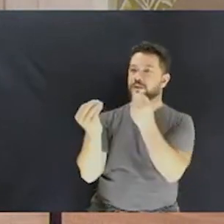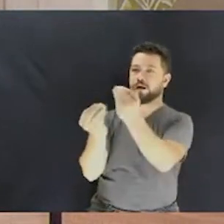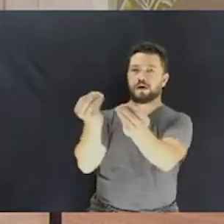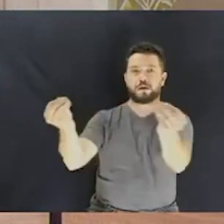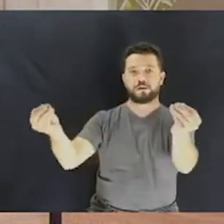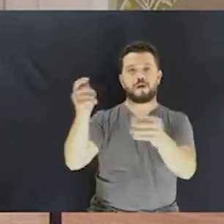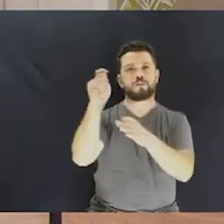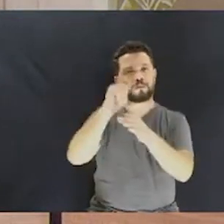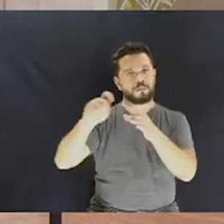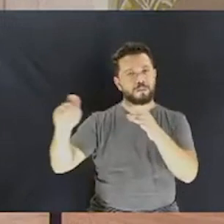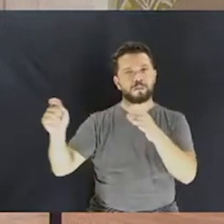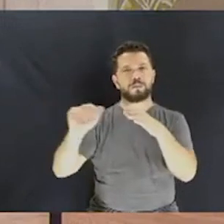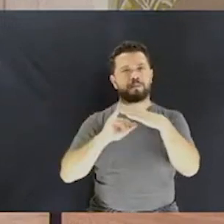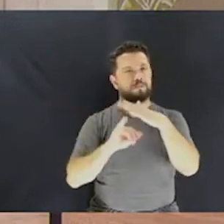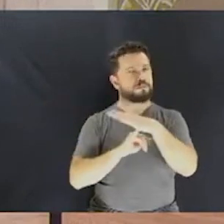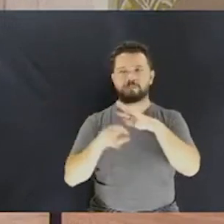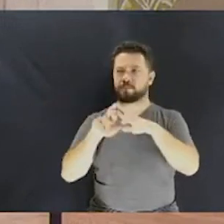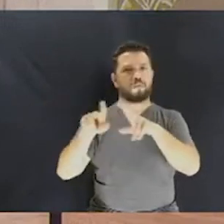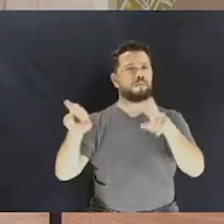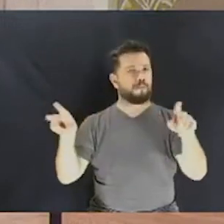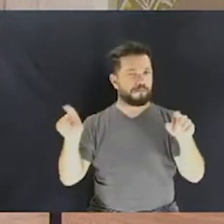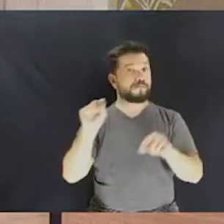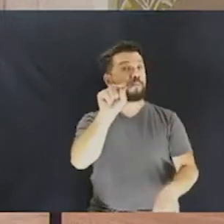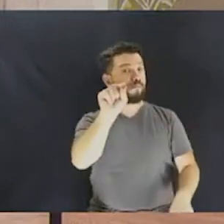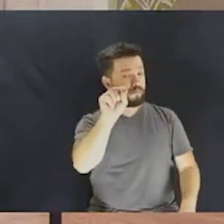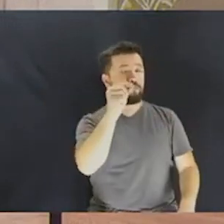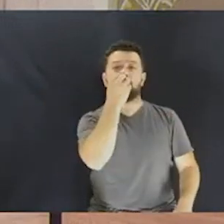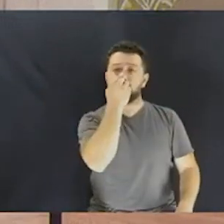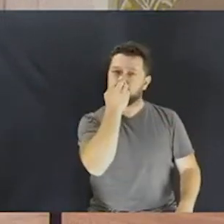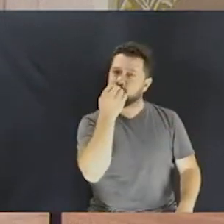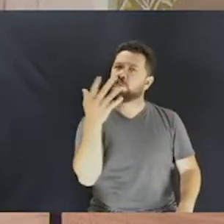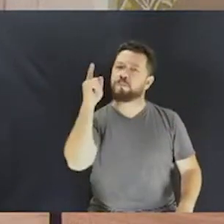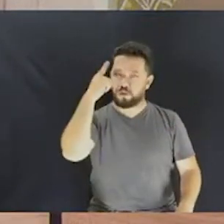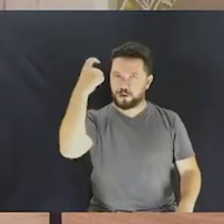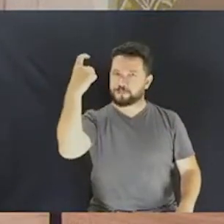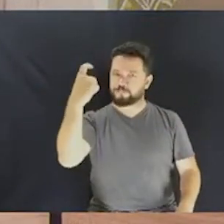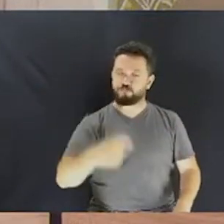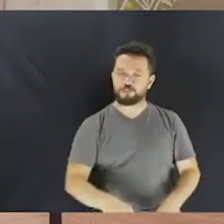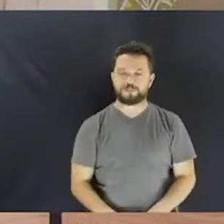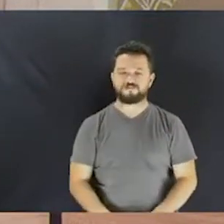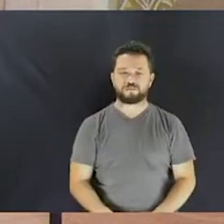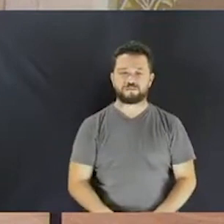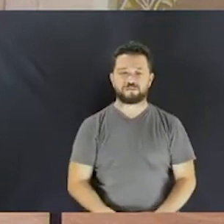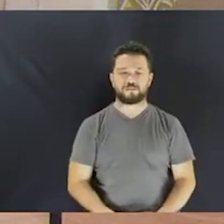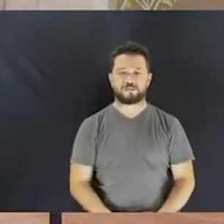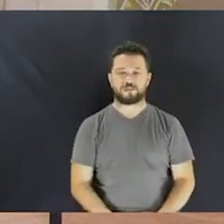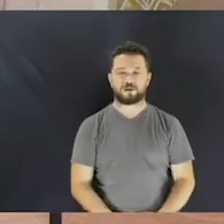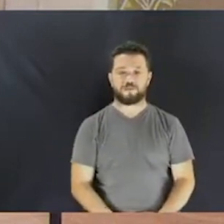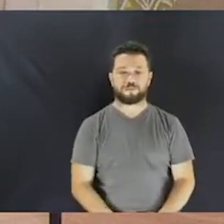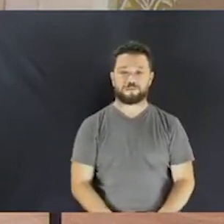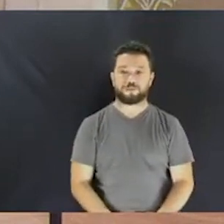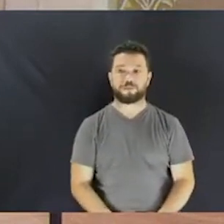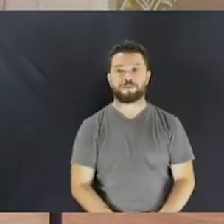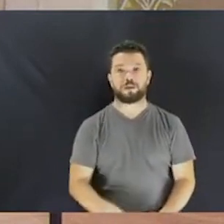entidades, esse material. É uma bela numa ideia que certamente levaremos na sequência à secretaria. Vereador Sidney Toaldo, que conhece muito bem